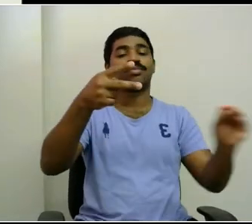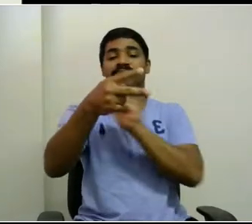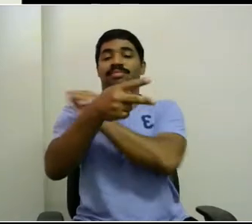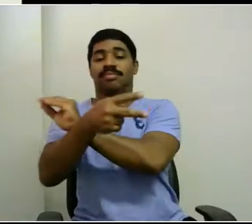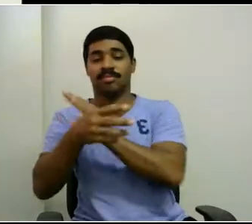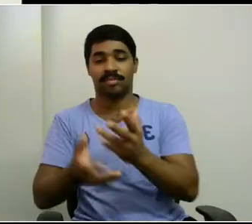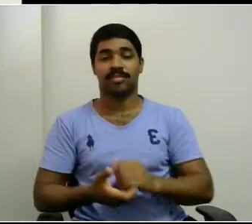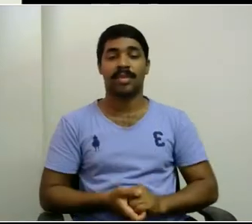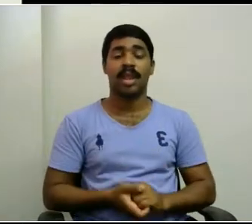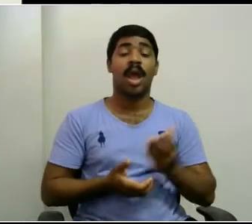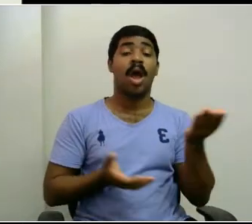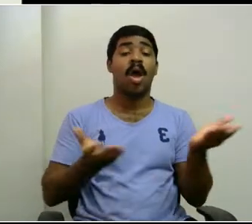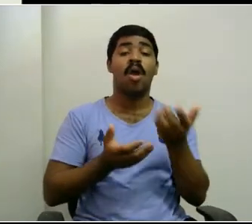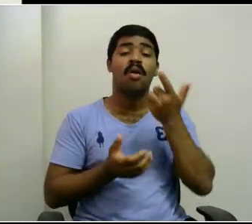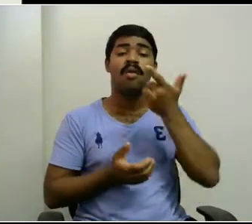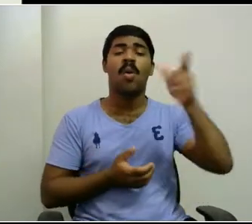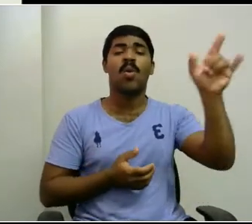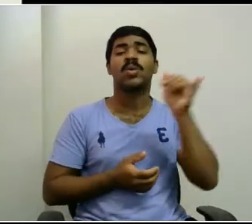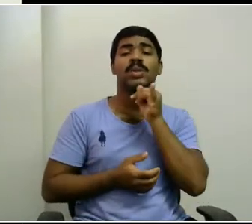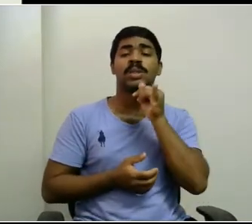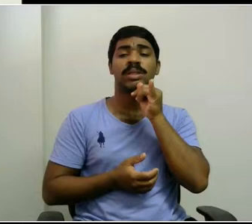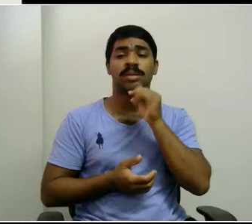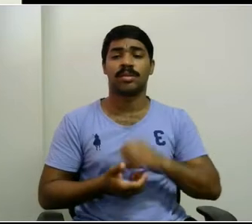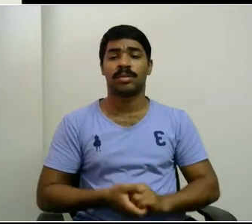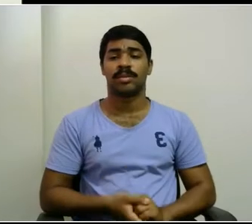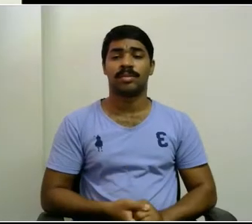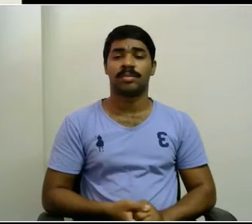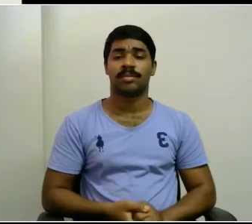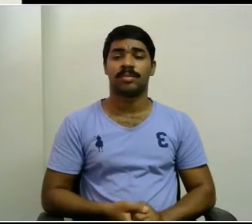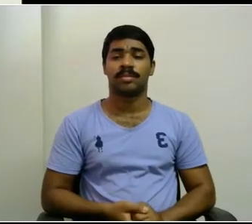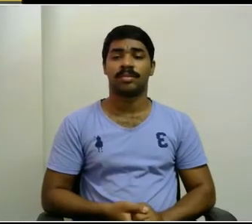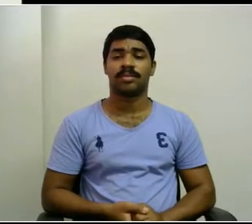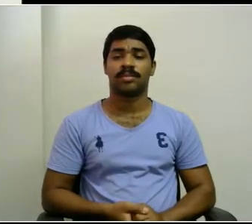dar início aqui a outros mais exemplos.